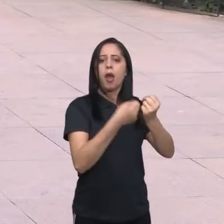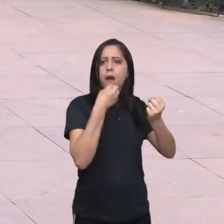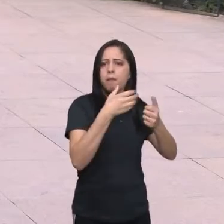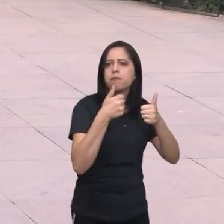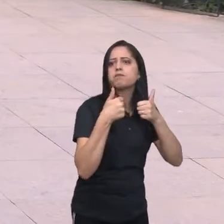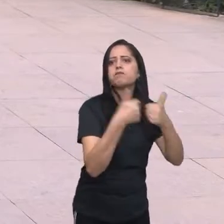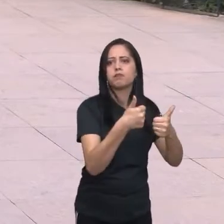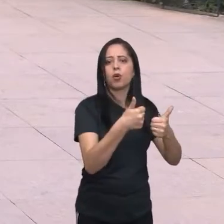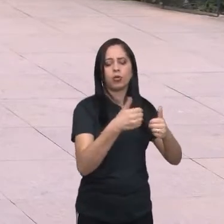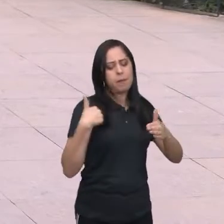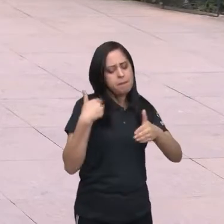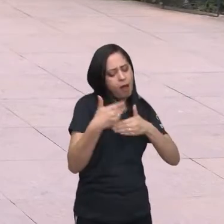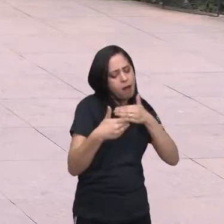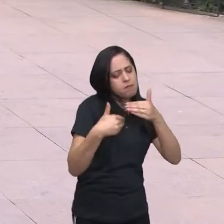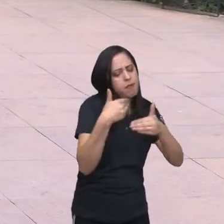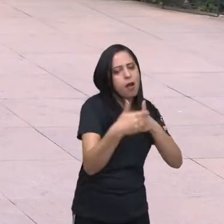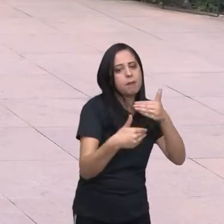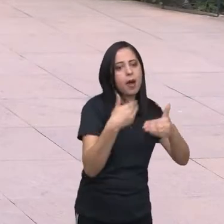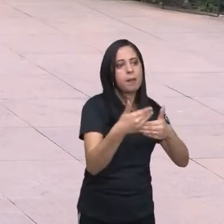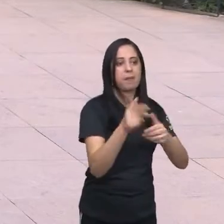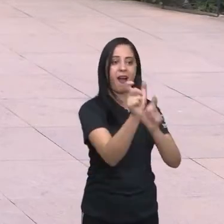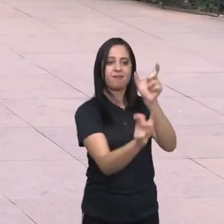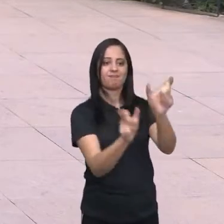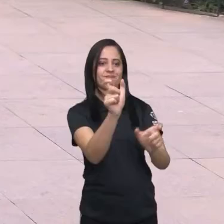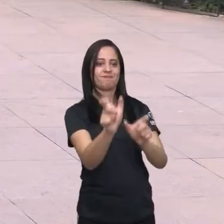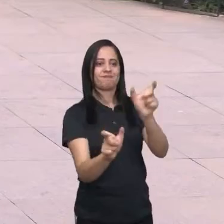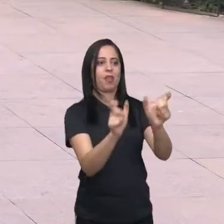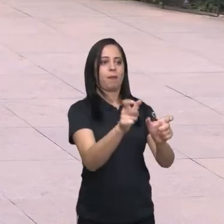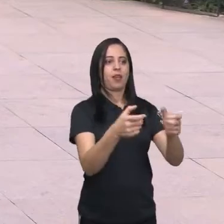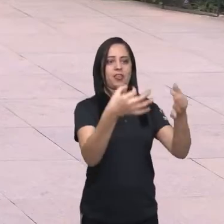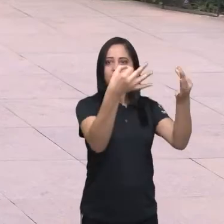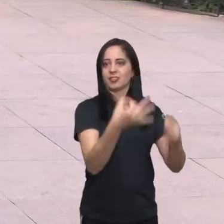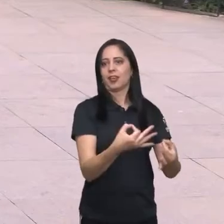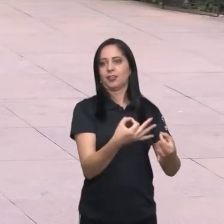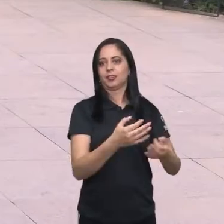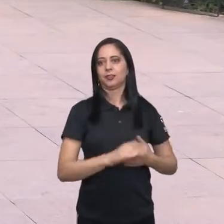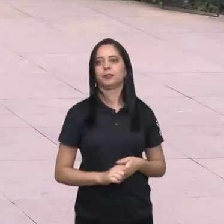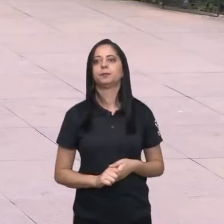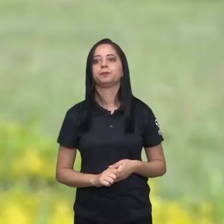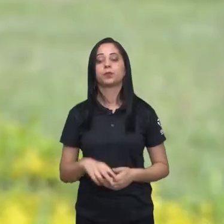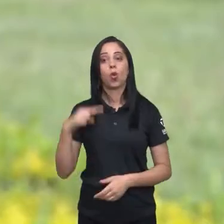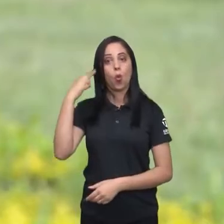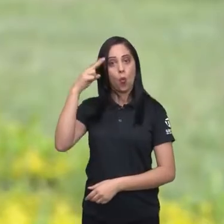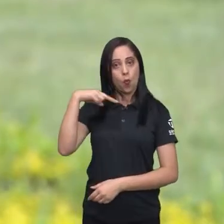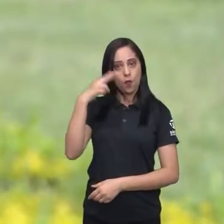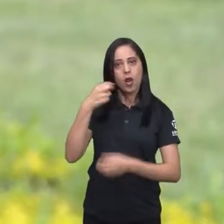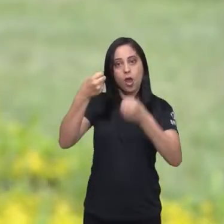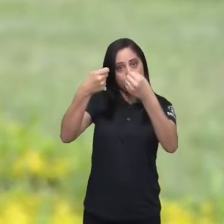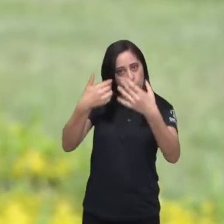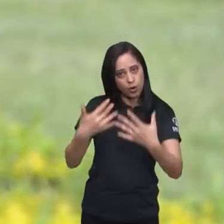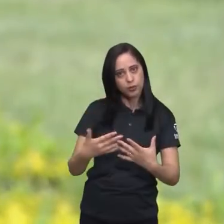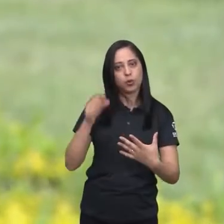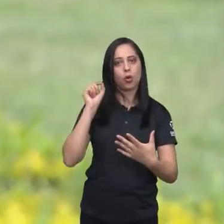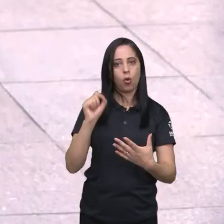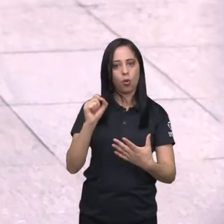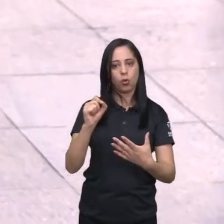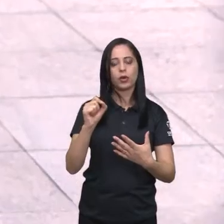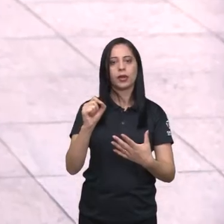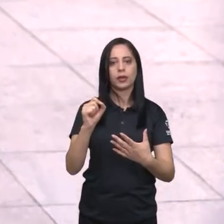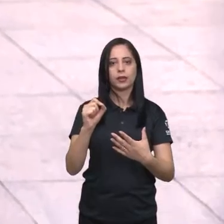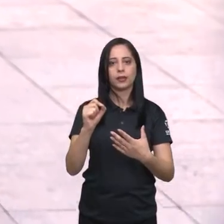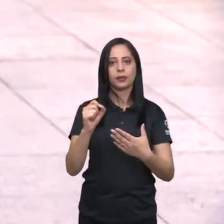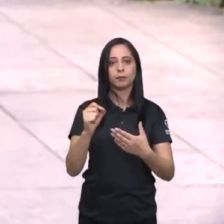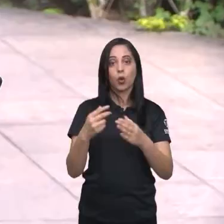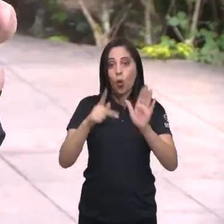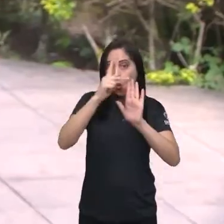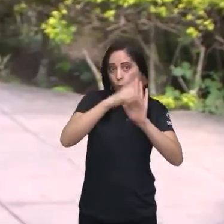vai se juntando e nesse passo a passo todo cidadão é atendido no global. O parlamentar destacou também que,